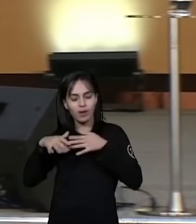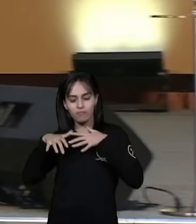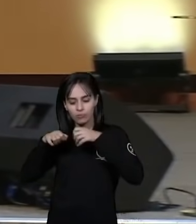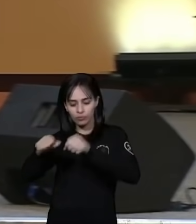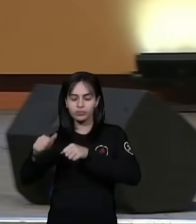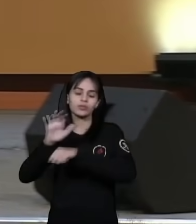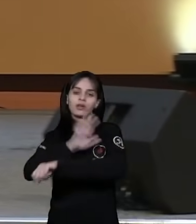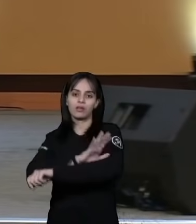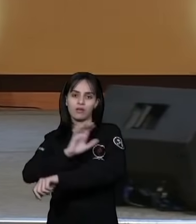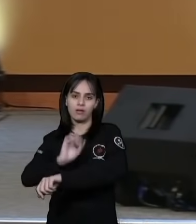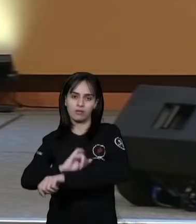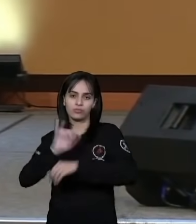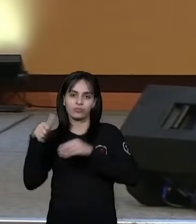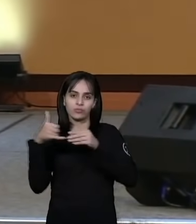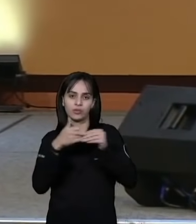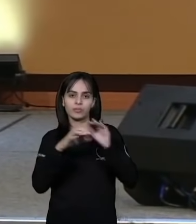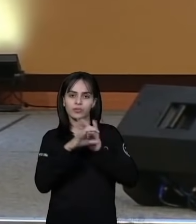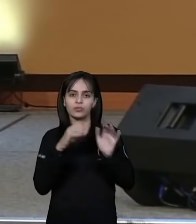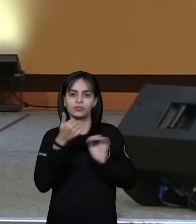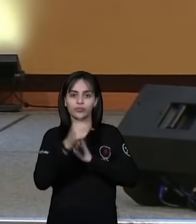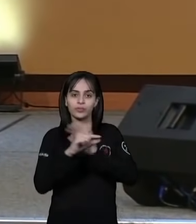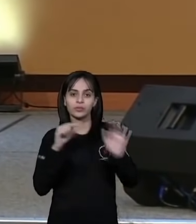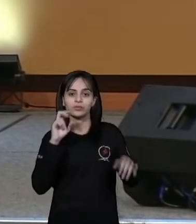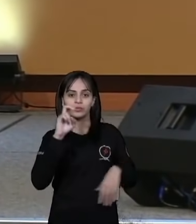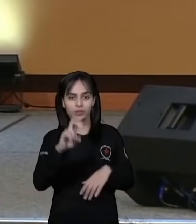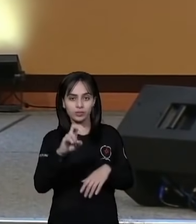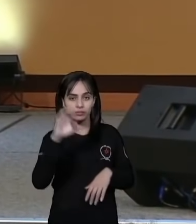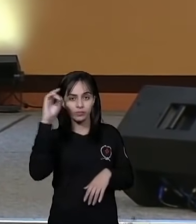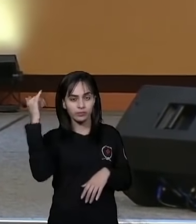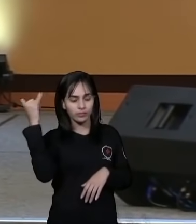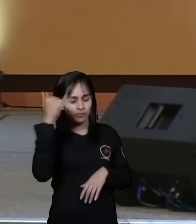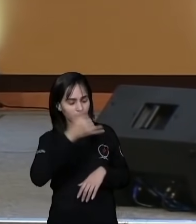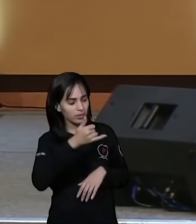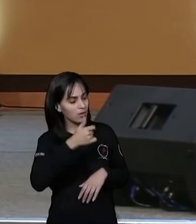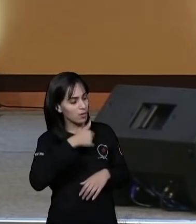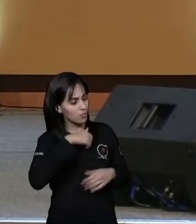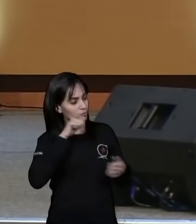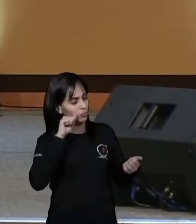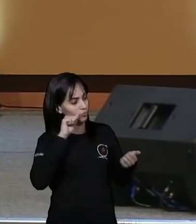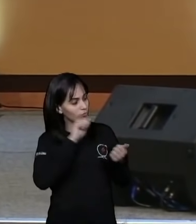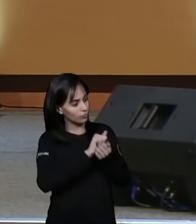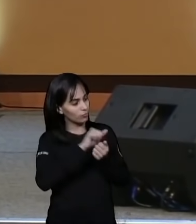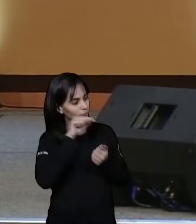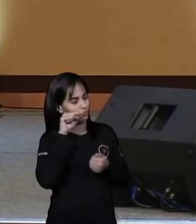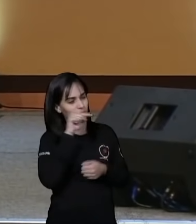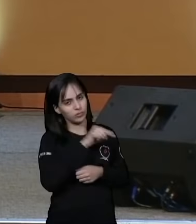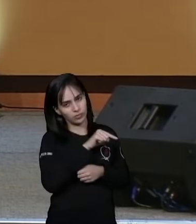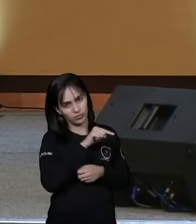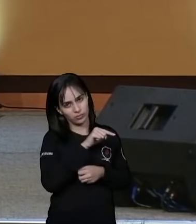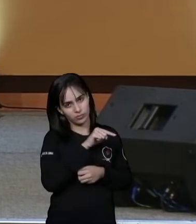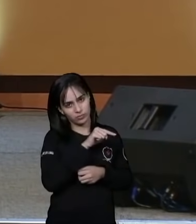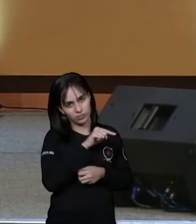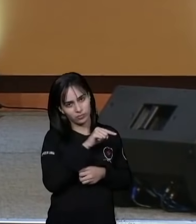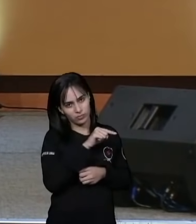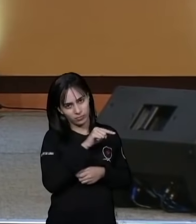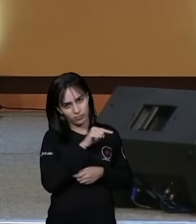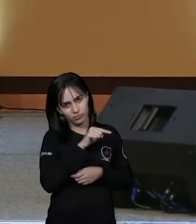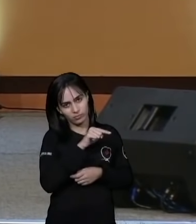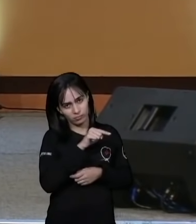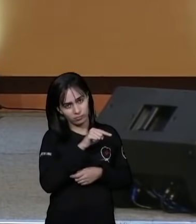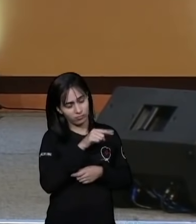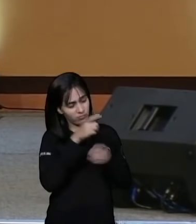Josué Capítulo 1 Versículo 5 seu Diz uma palavra eu serei contigo